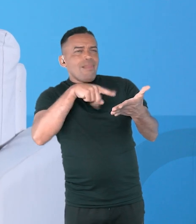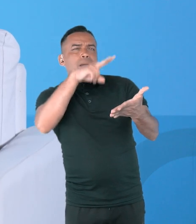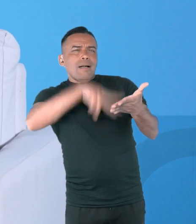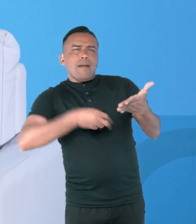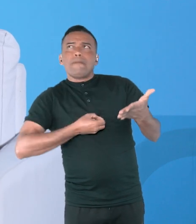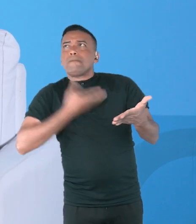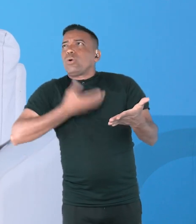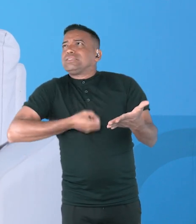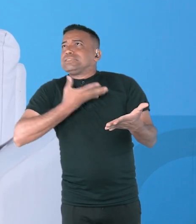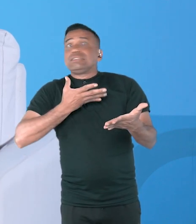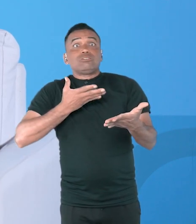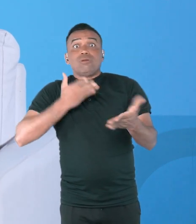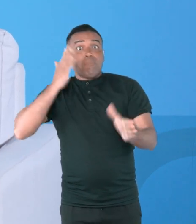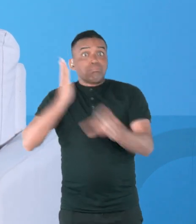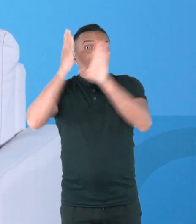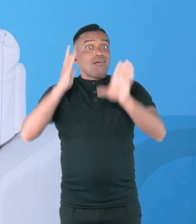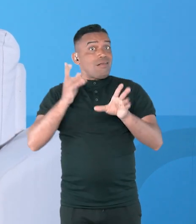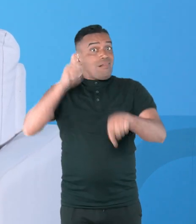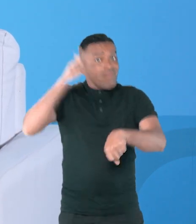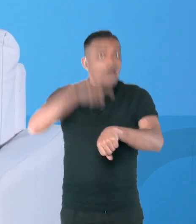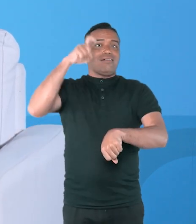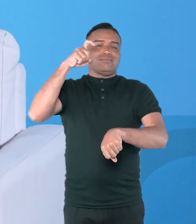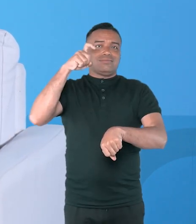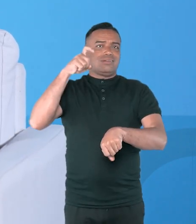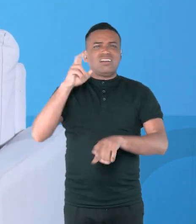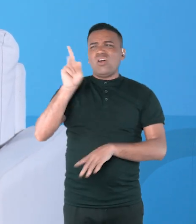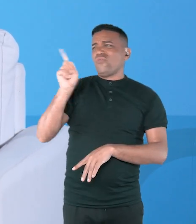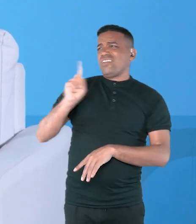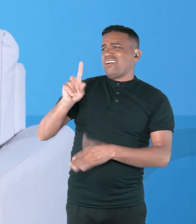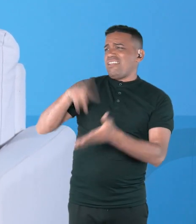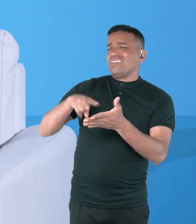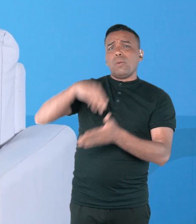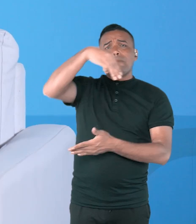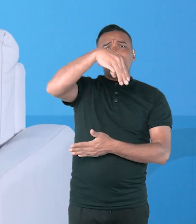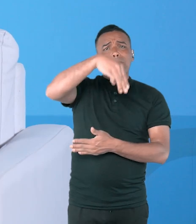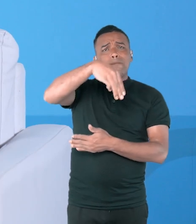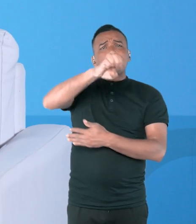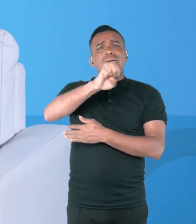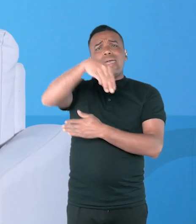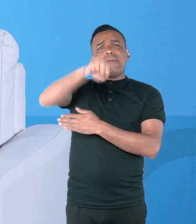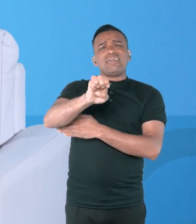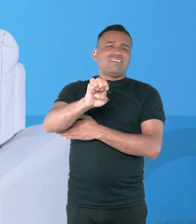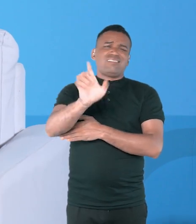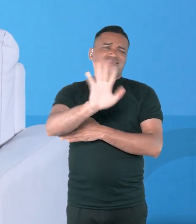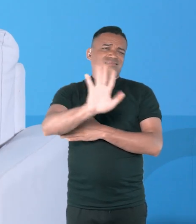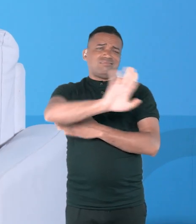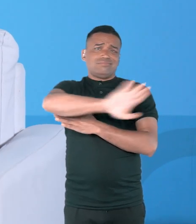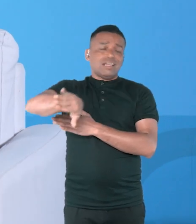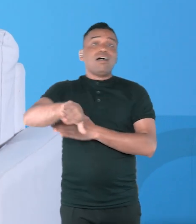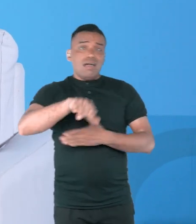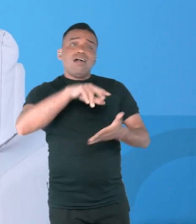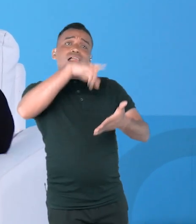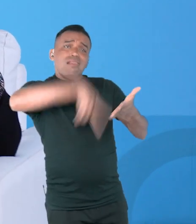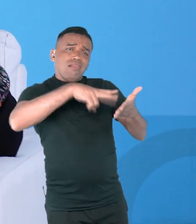a poesia ela tem um negócio de uma coisa imediata, né? Eu falo assim, não fica lendo tanto meme. Lê uma